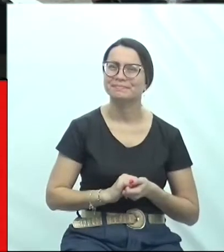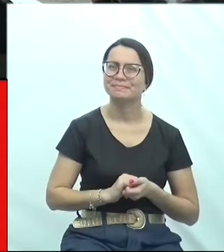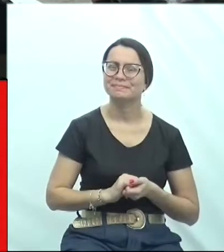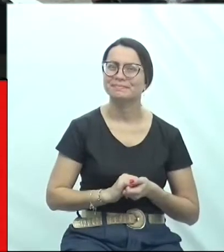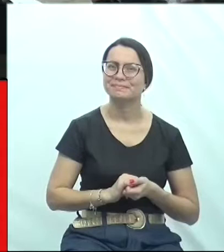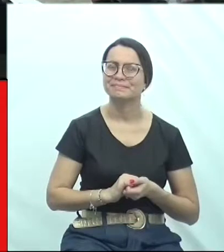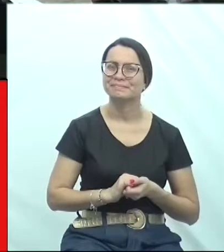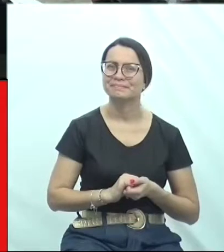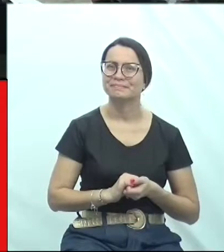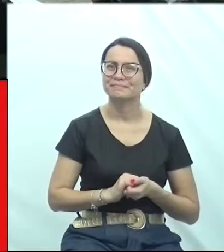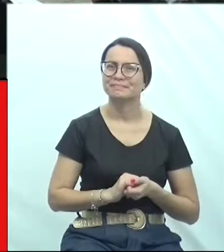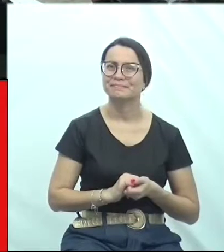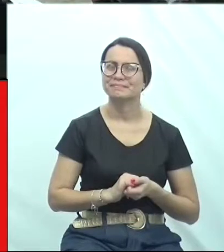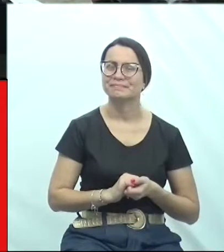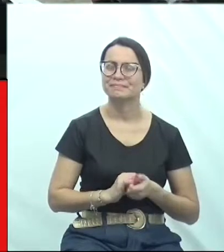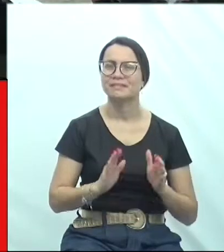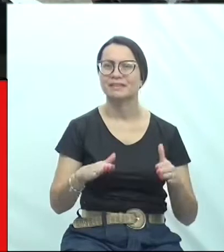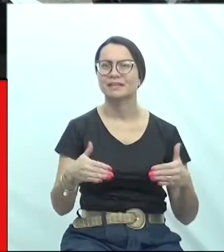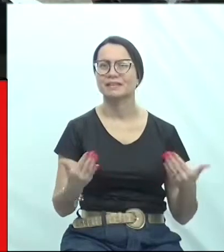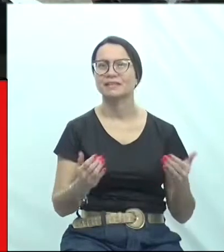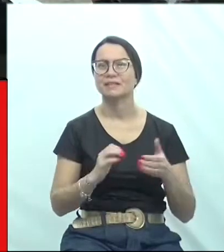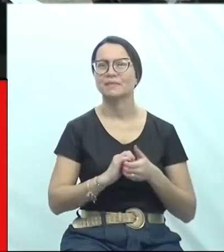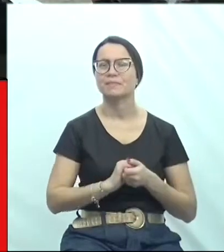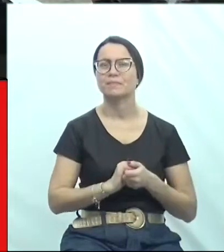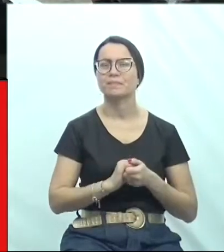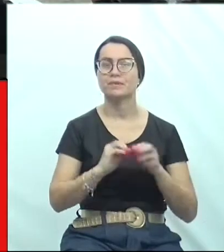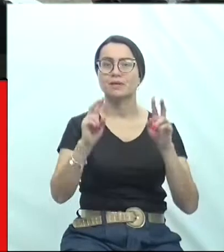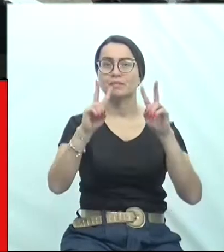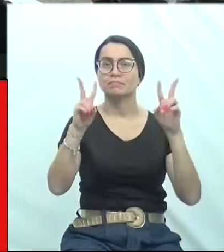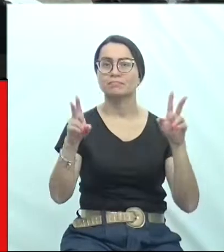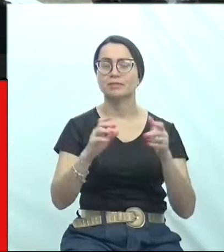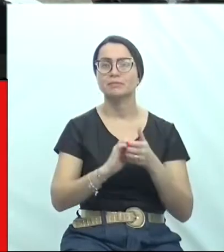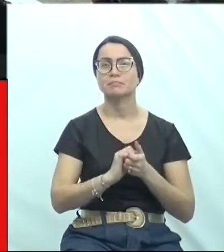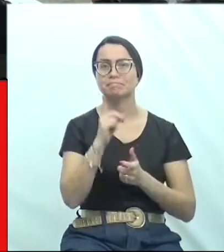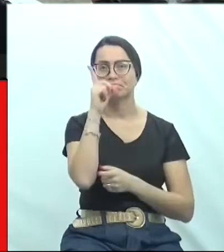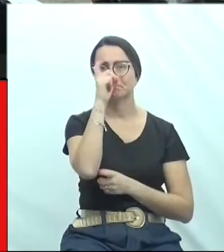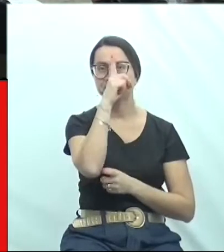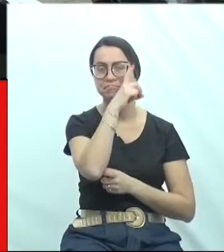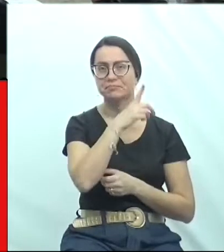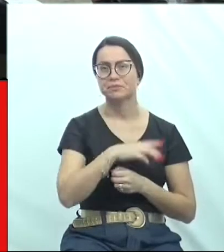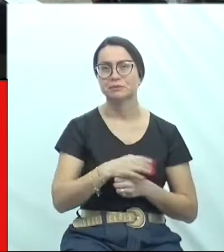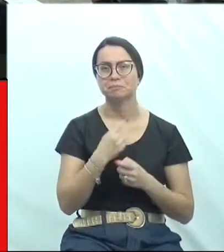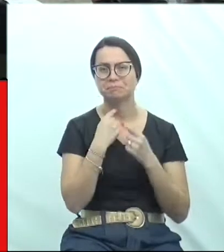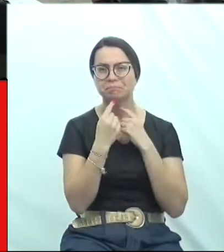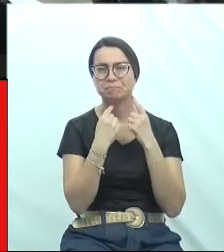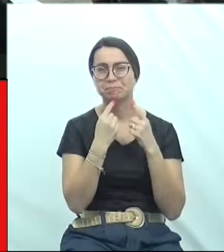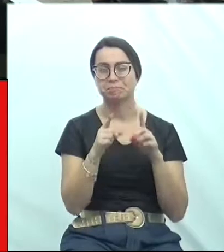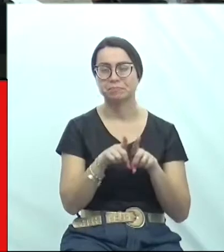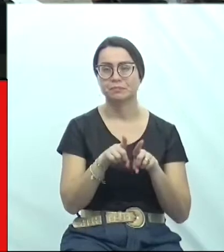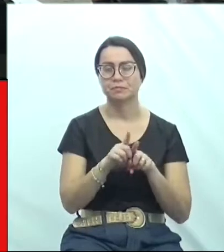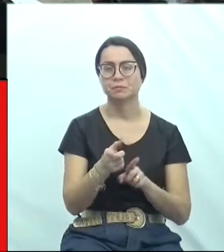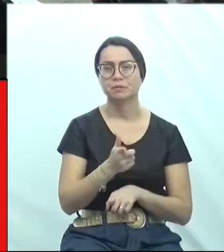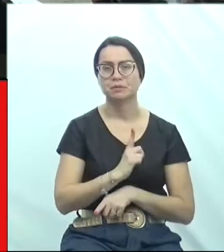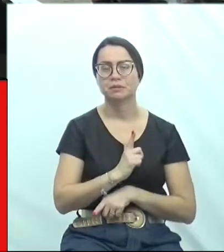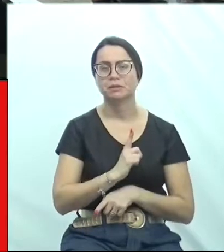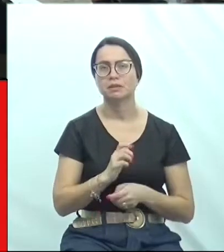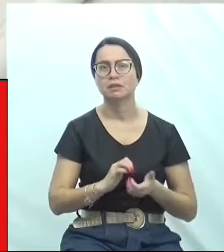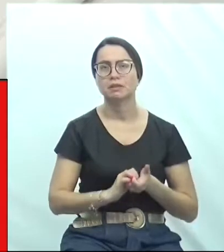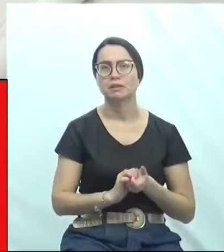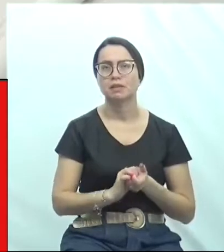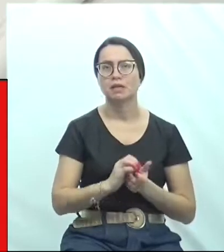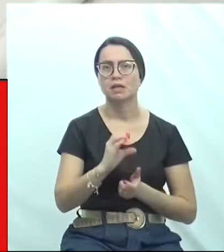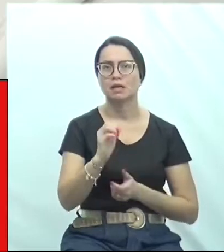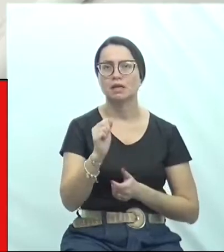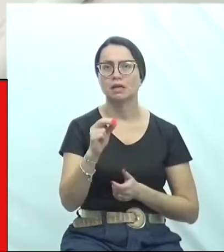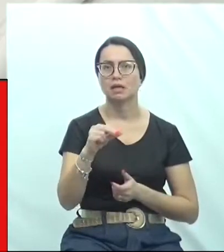Enfim, esse assunto é muito polêmico. Casan está há bastante tempo em Criciúma